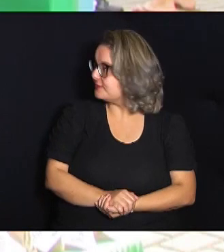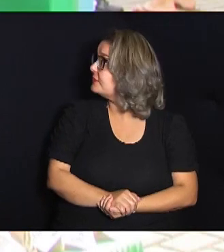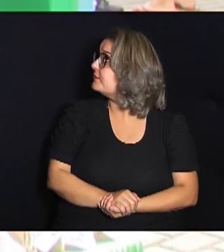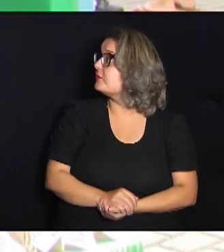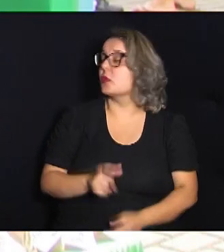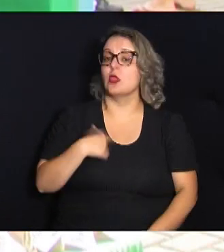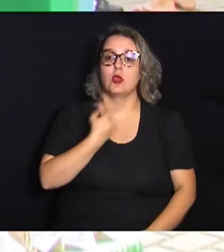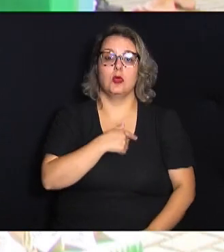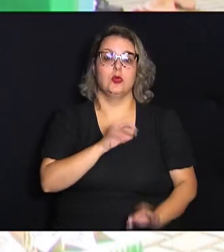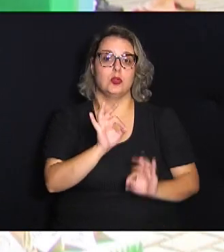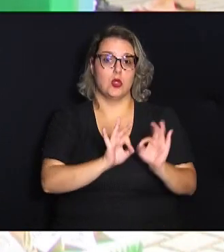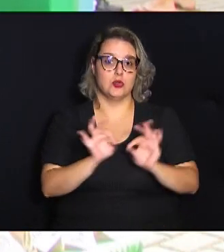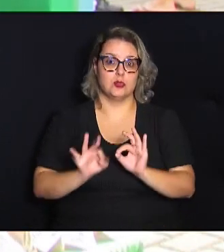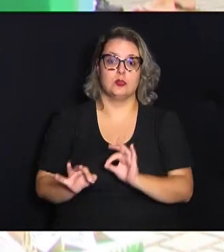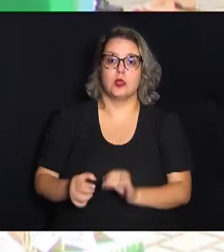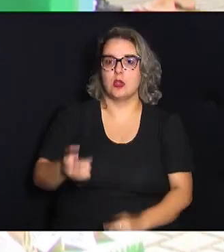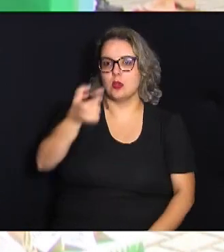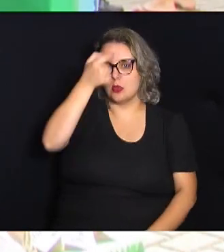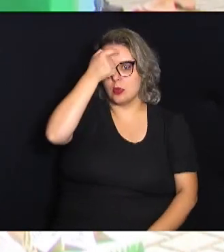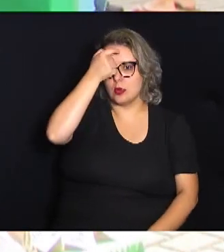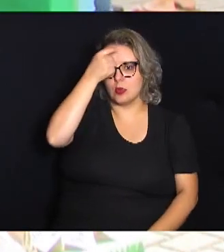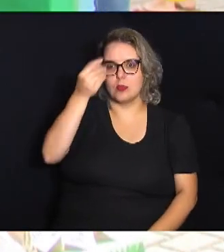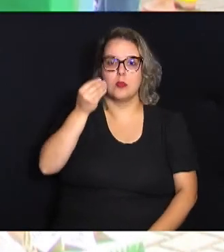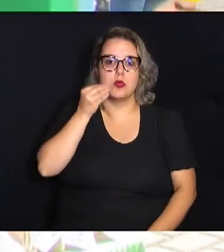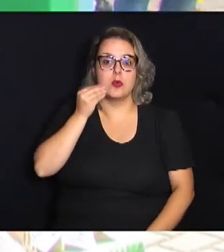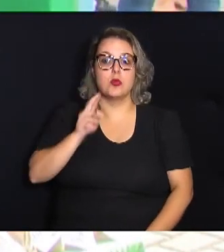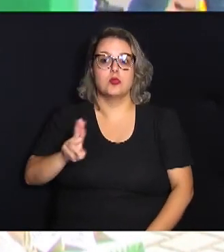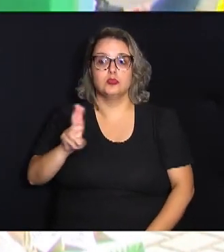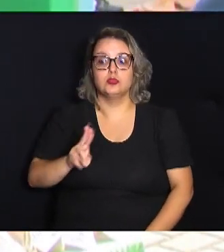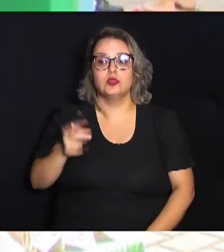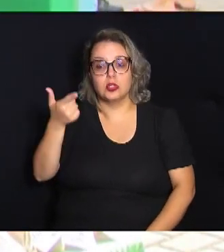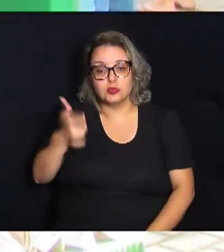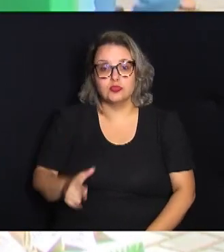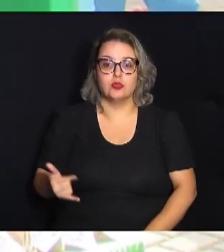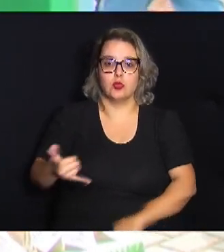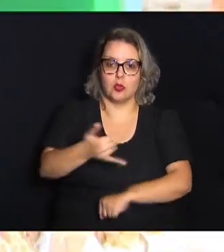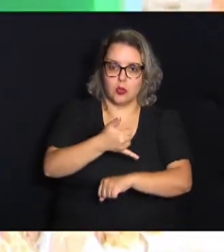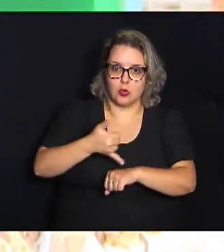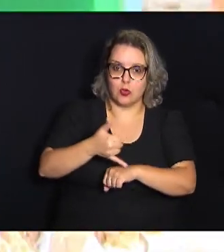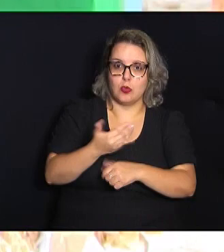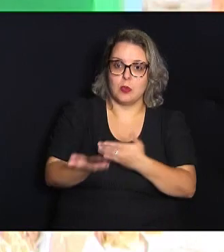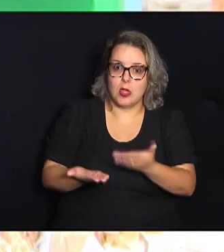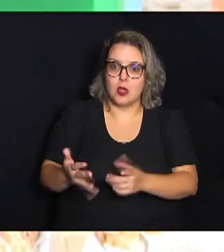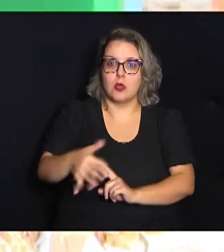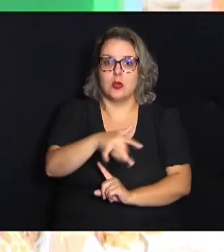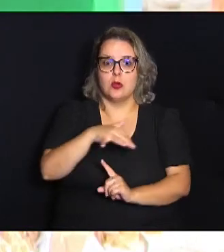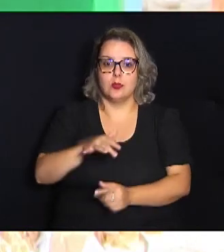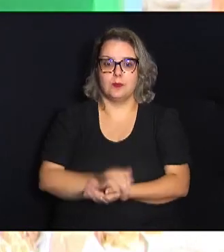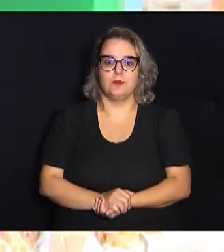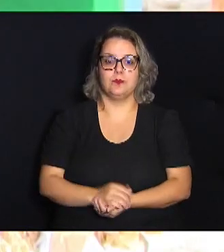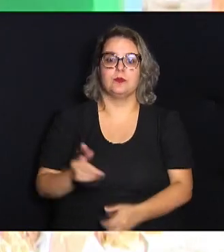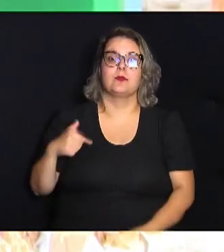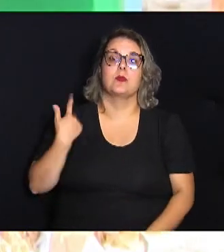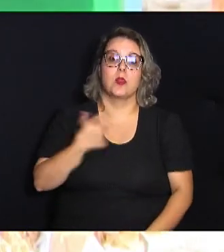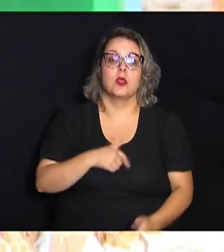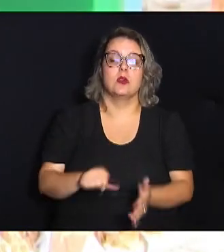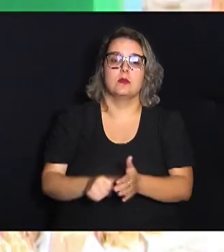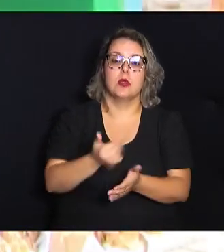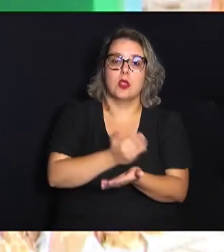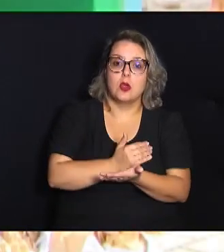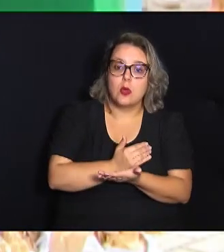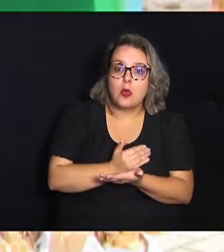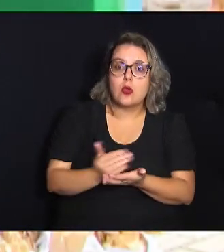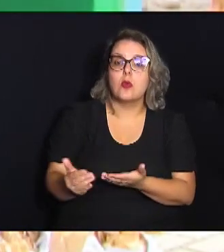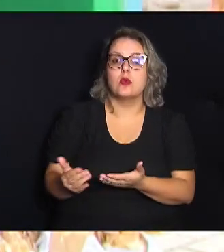tentar conscientizar para a reutilização principalmente do óleo, para cuidar do nosso meio ambiente. A gente primeiro começou juntando